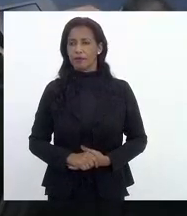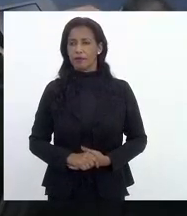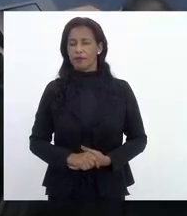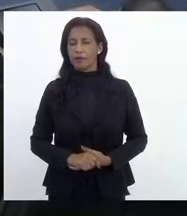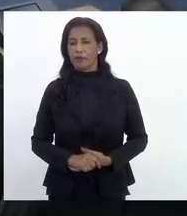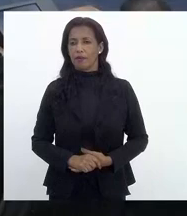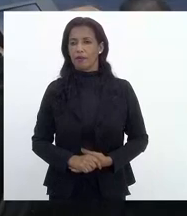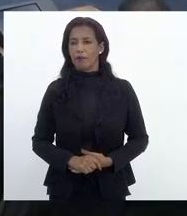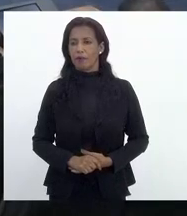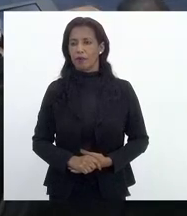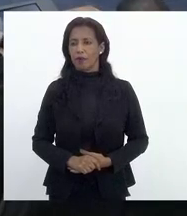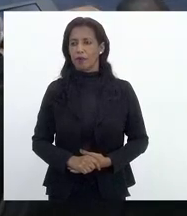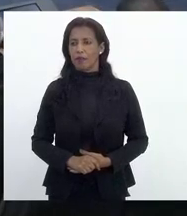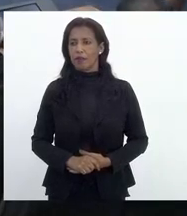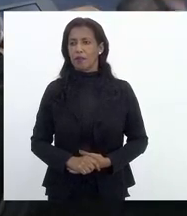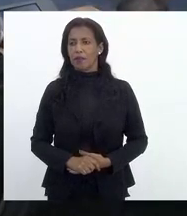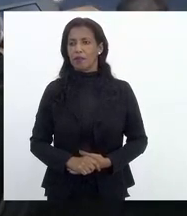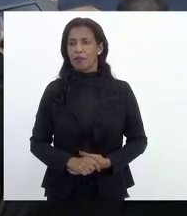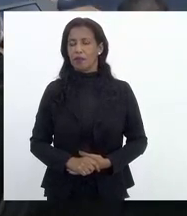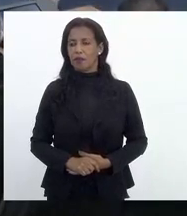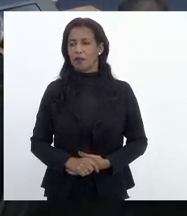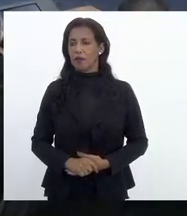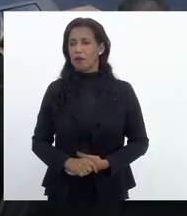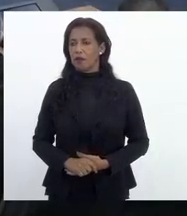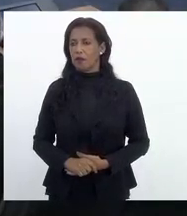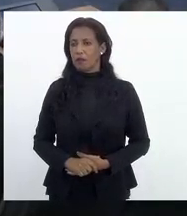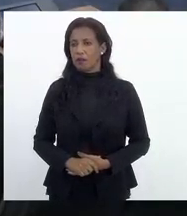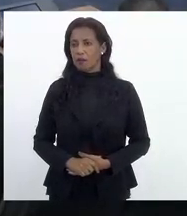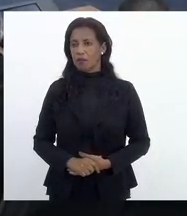a senhora É tipo de 3 minutos